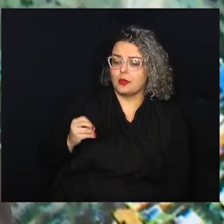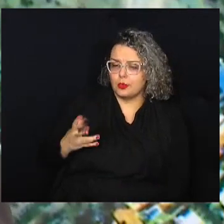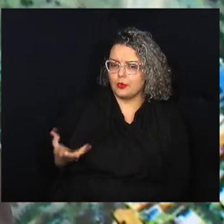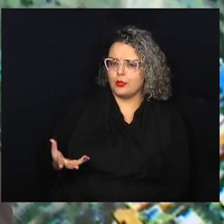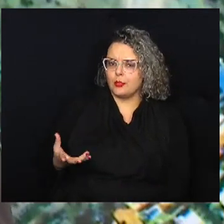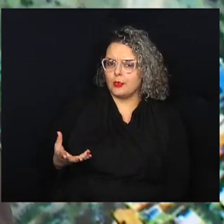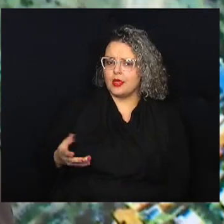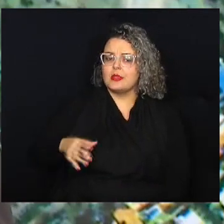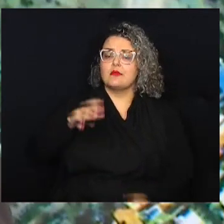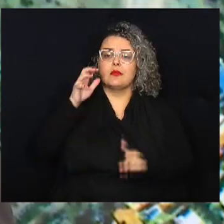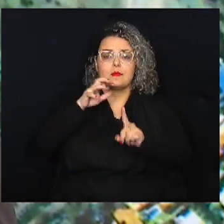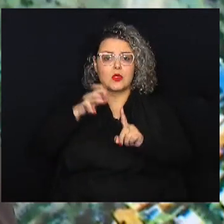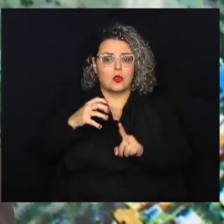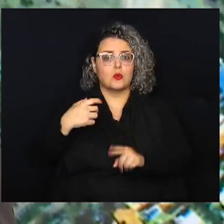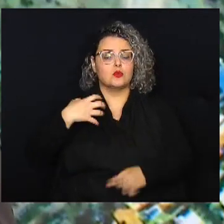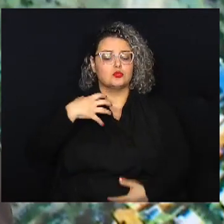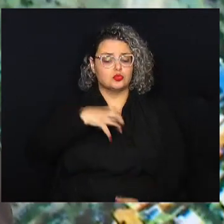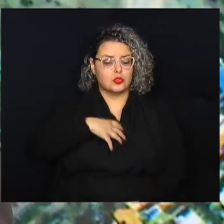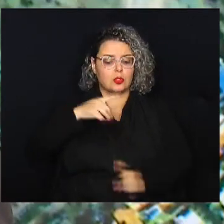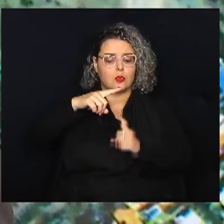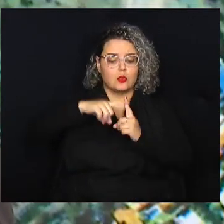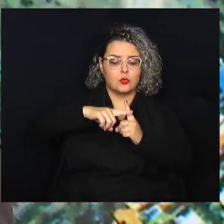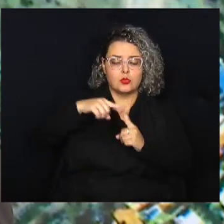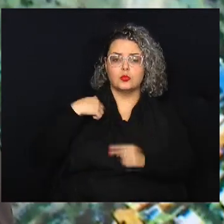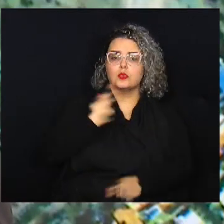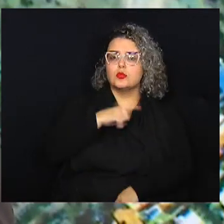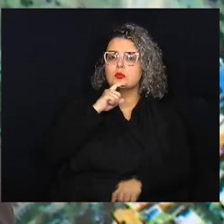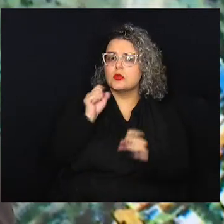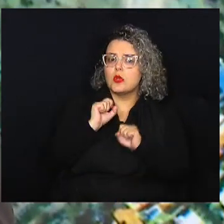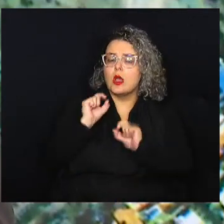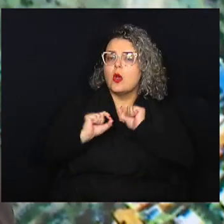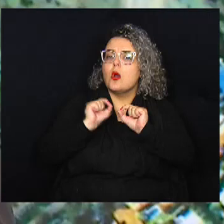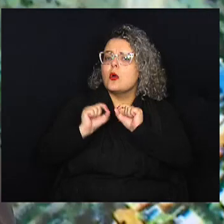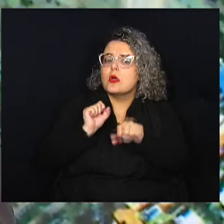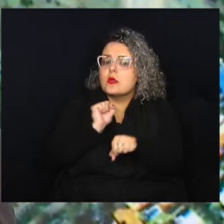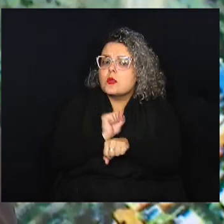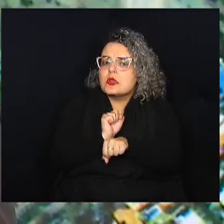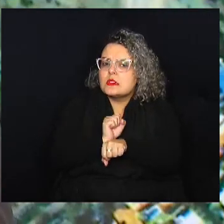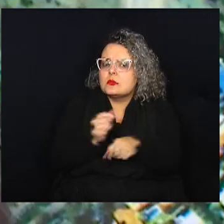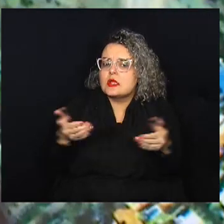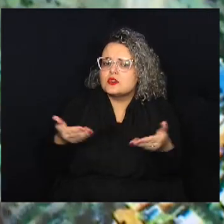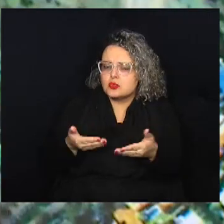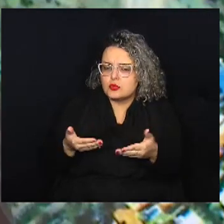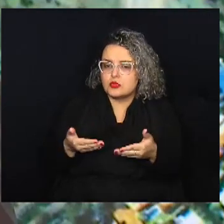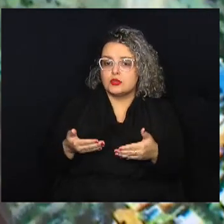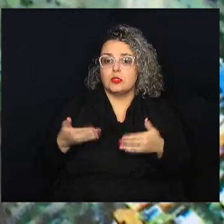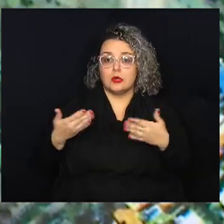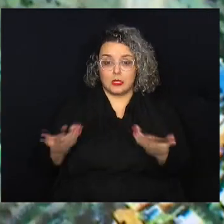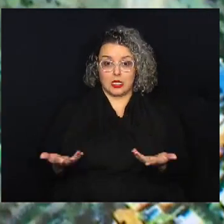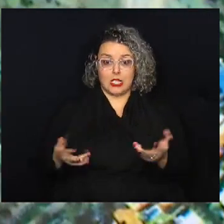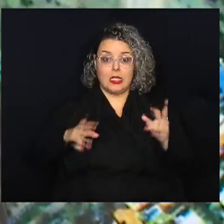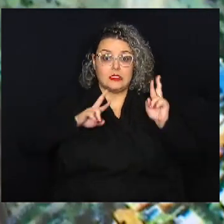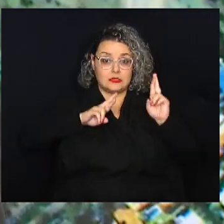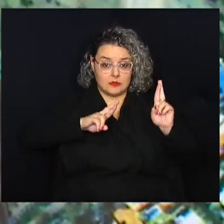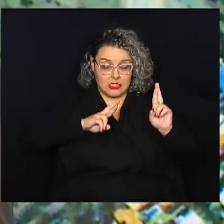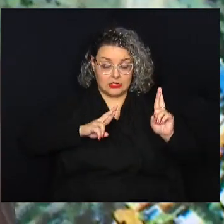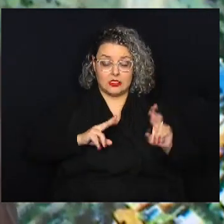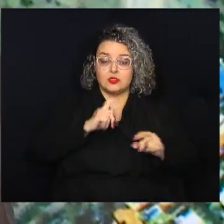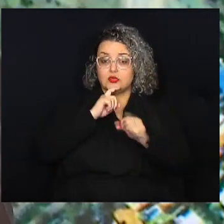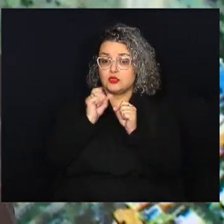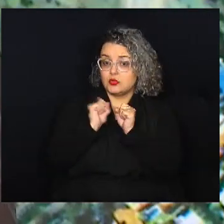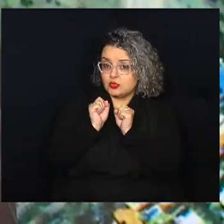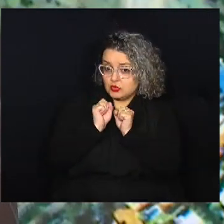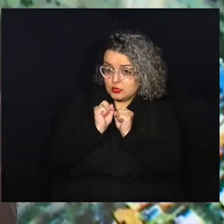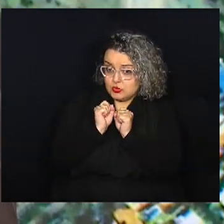as condições climáticas do nosso inverno. O que a gente pode esperar a partir de hoje? A expectativa é de que o inverno